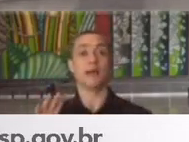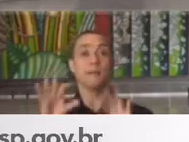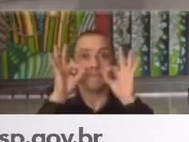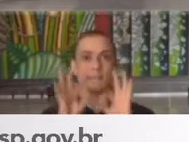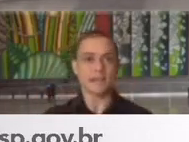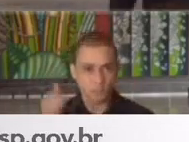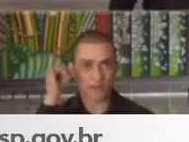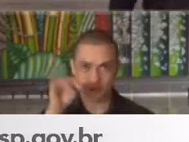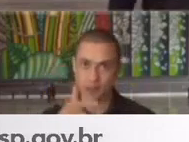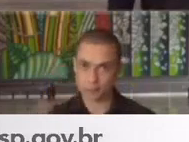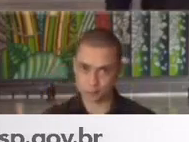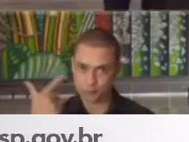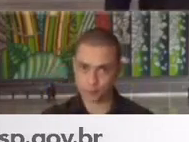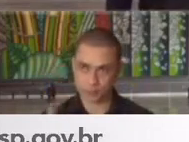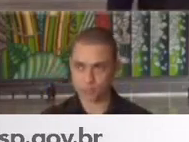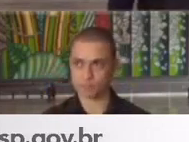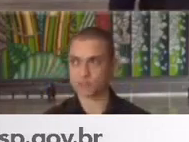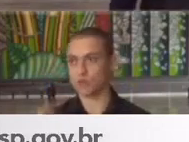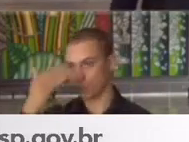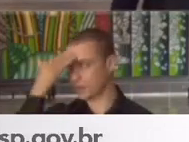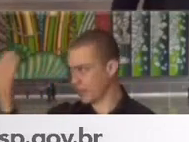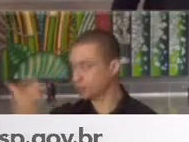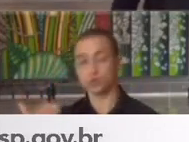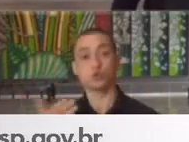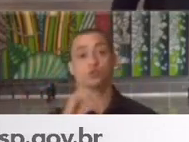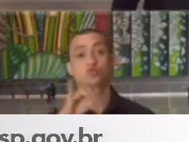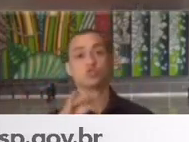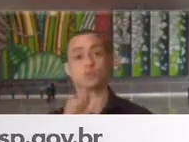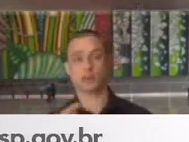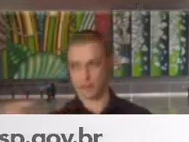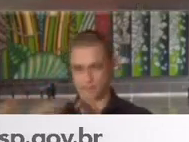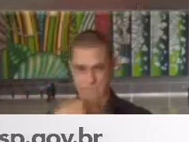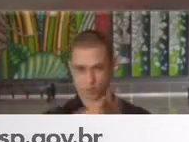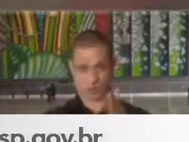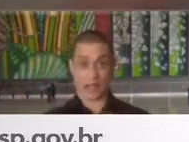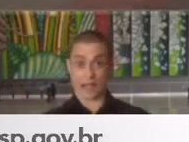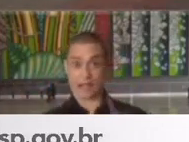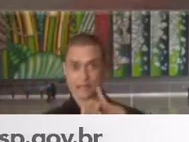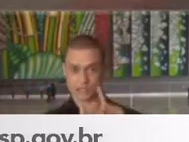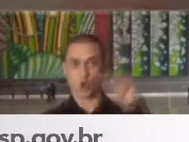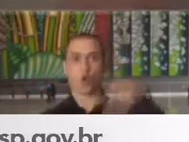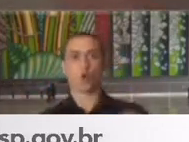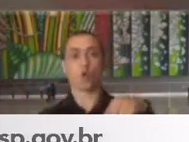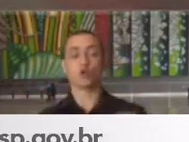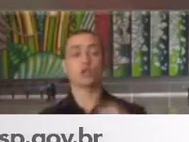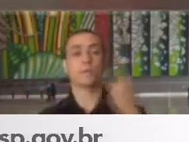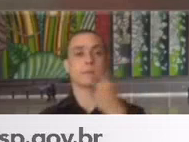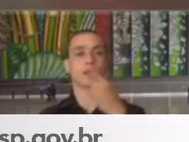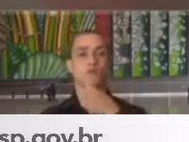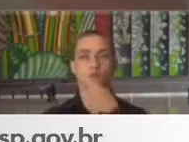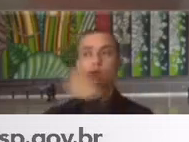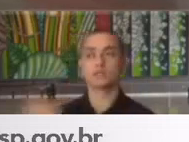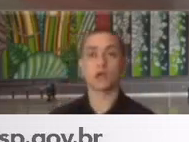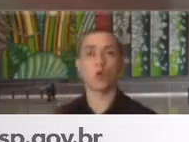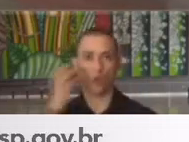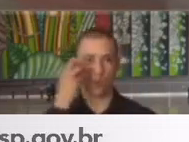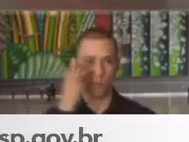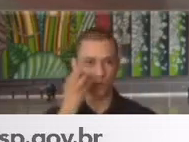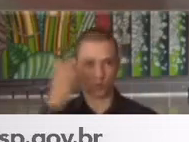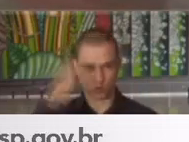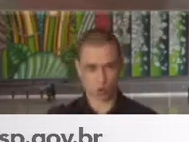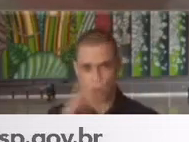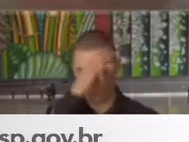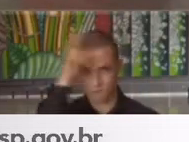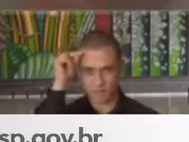evitado. Obrigado, doutor Dimas. Antes de iniciarmos as perguntas de hoje, eu vou passar a palavra ao Bruno Covas, ao prefeito Bruno